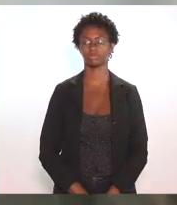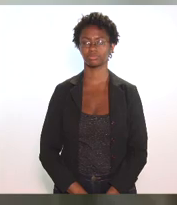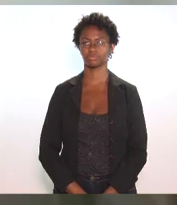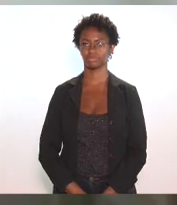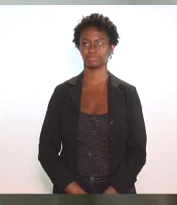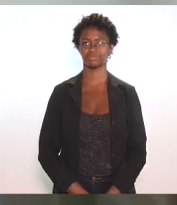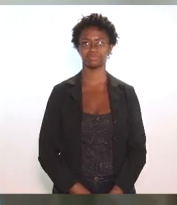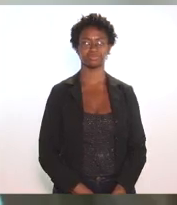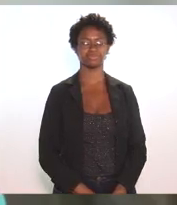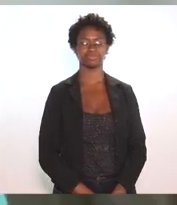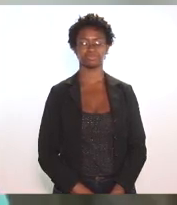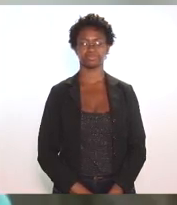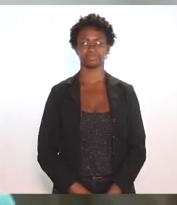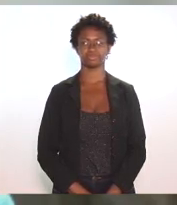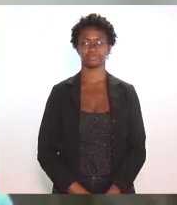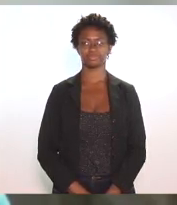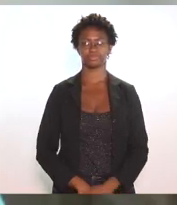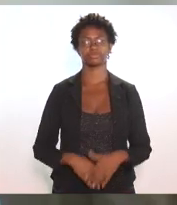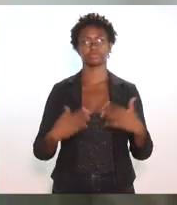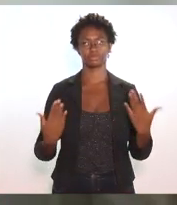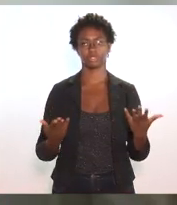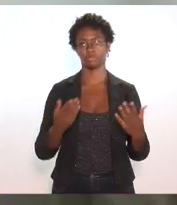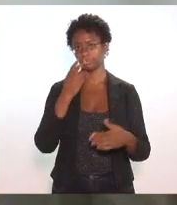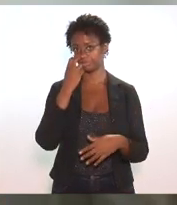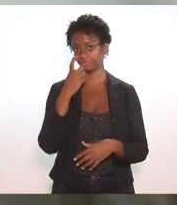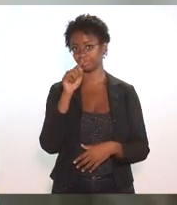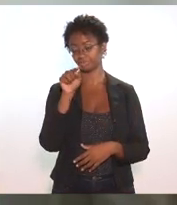Ora, diante disso,